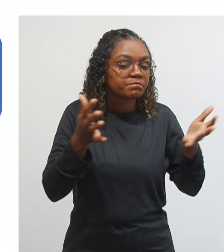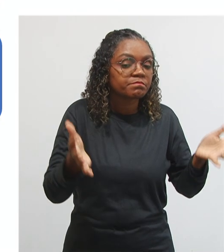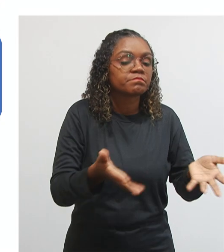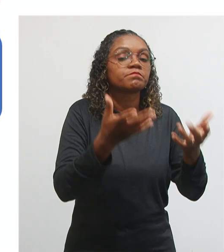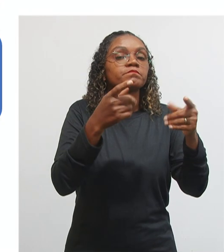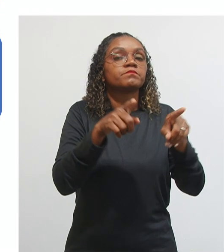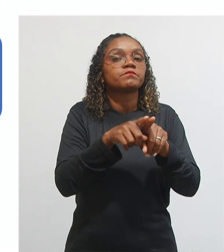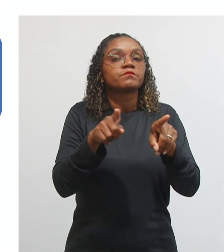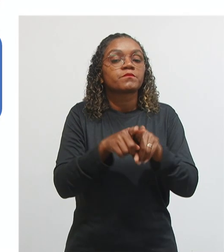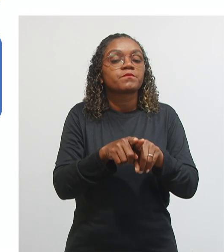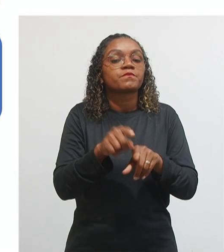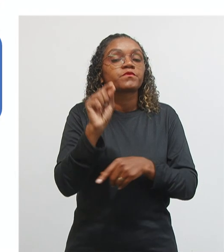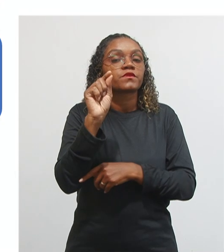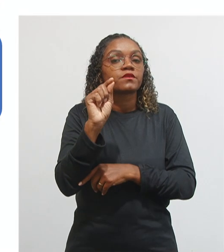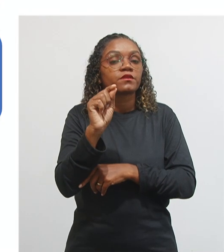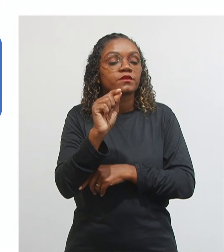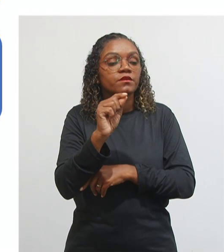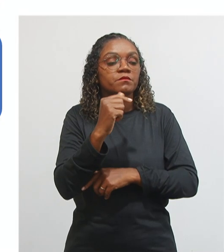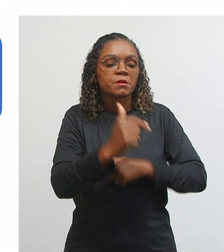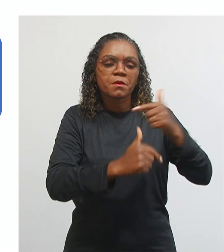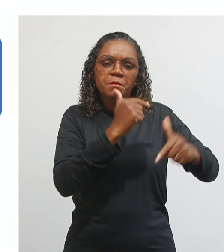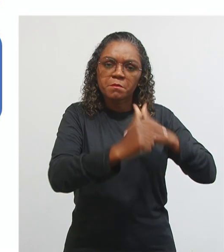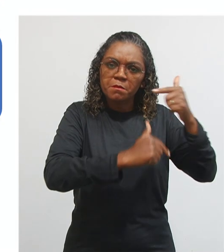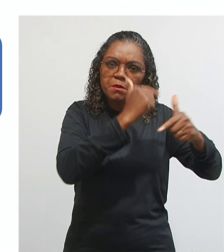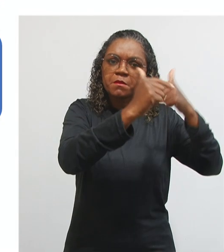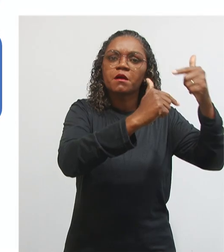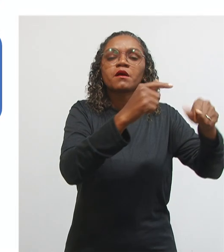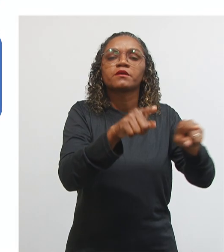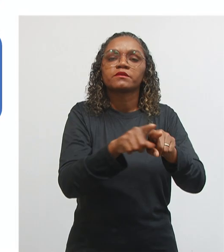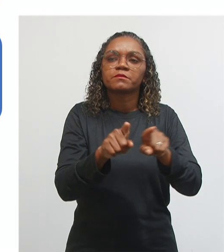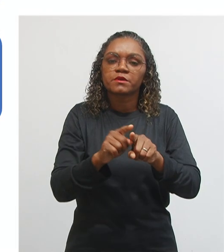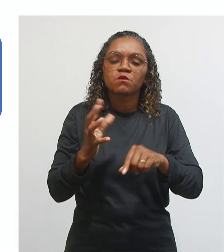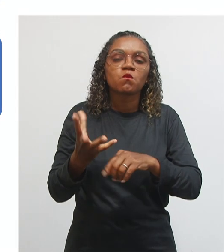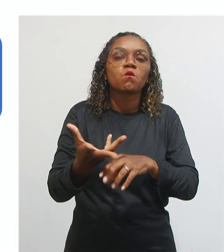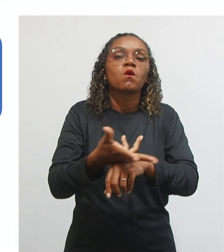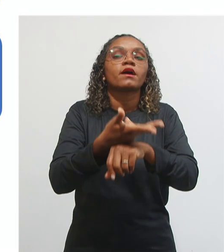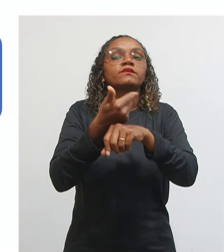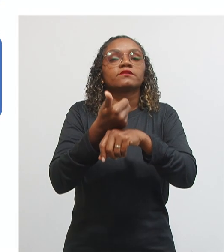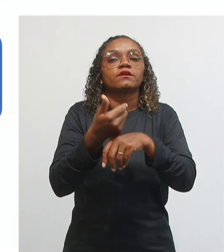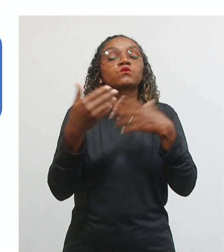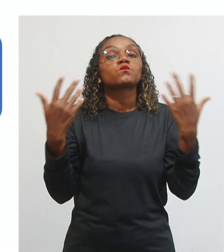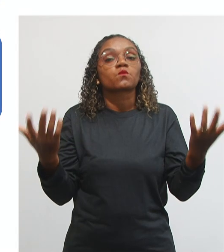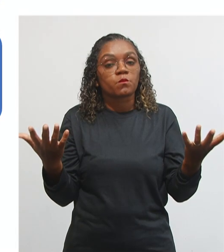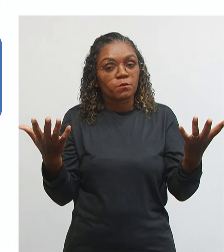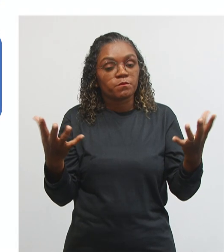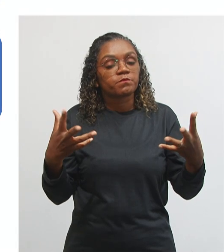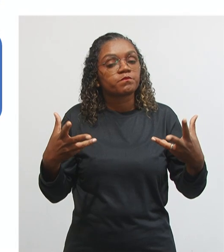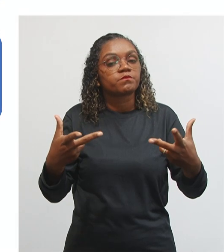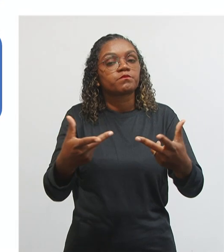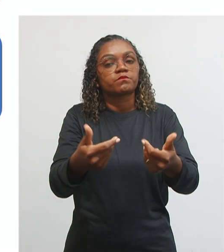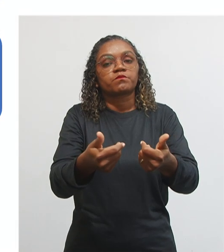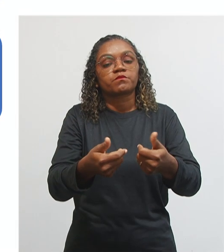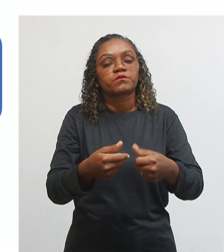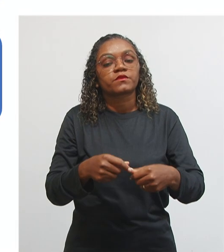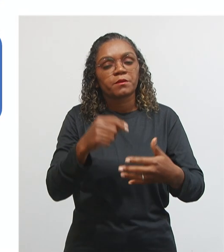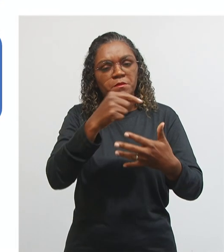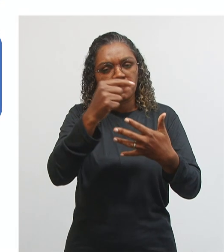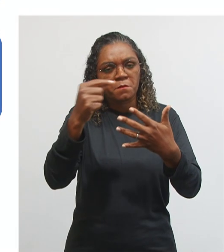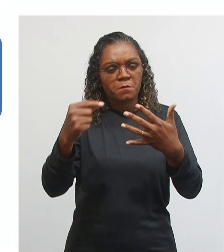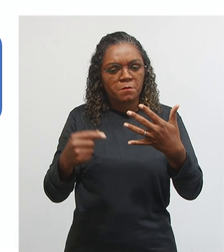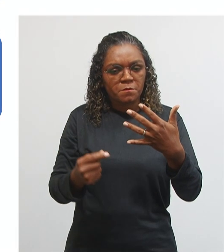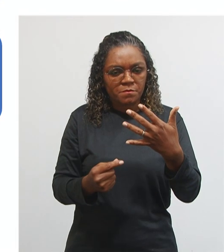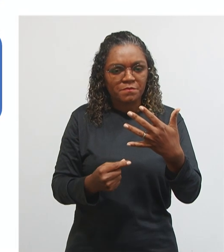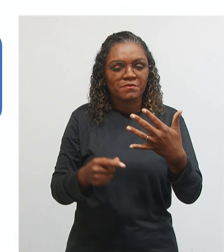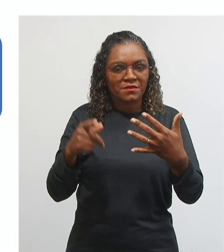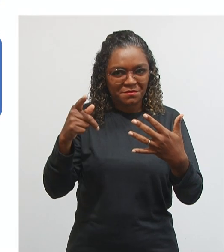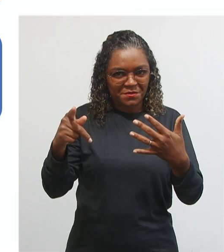motivadas. E também a produtividade e qualidade, tá? Então, essas coisas, elas são os